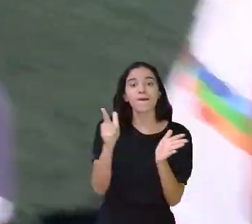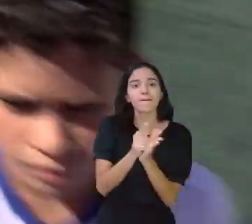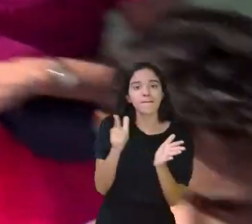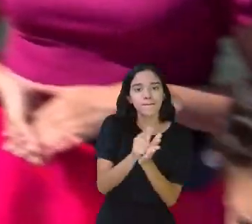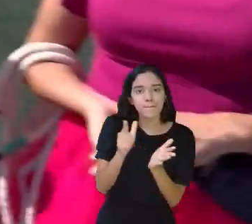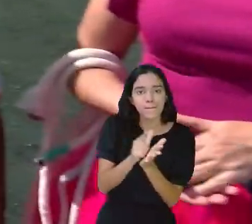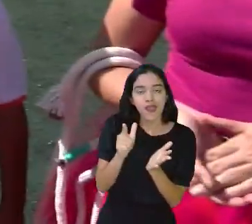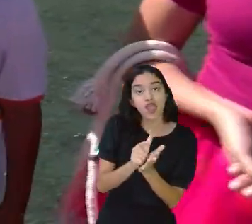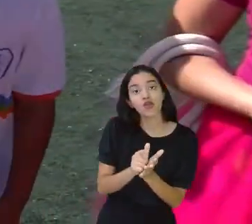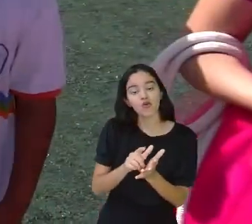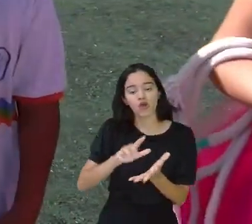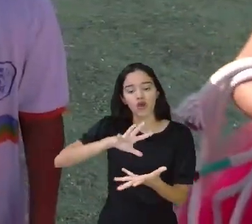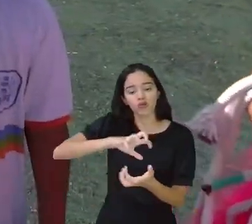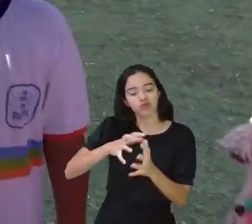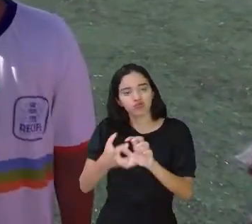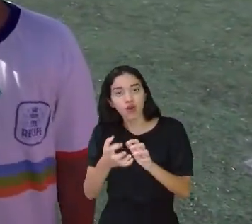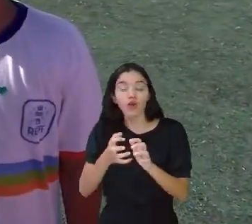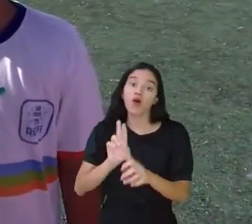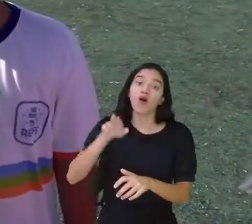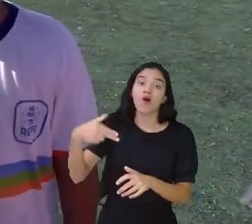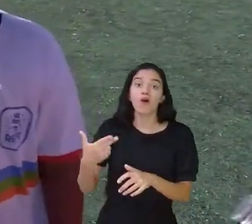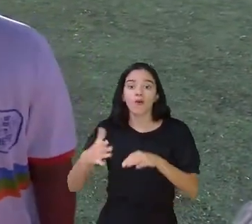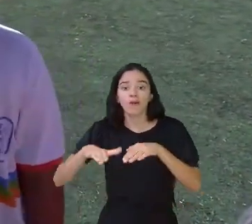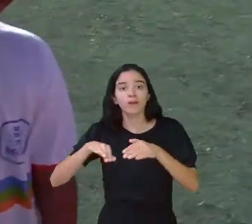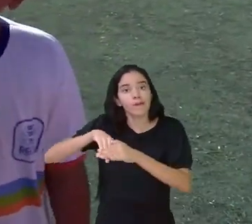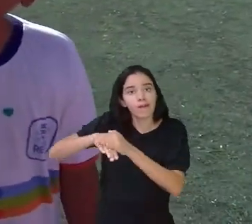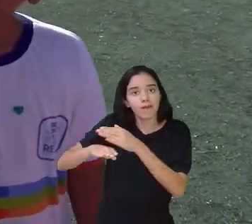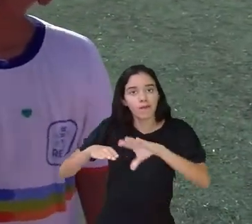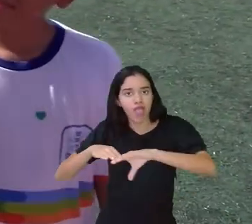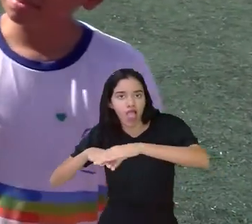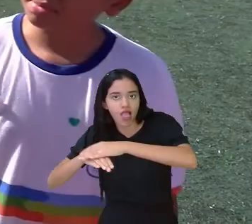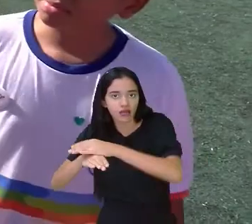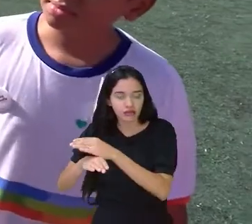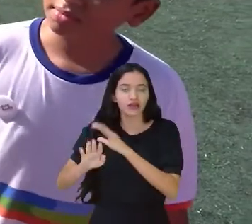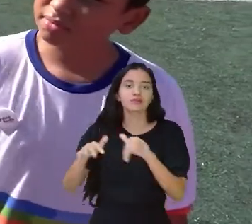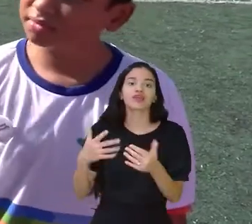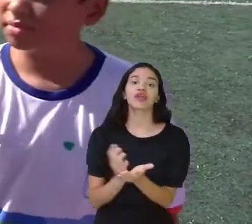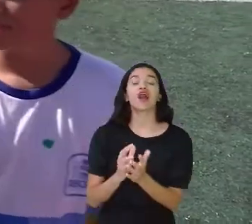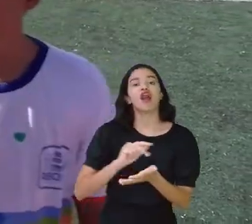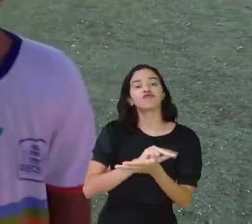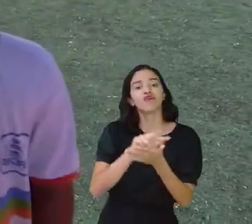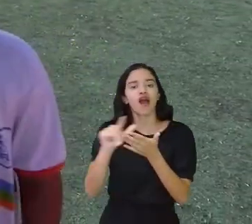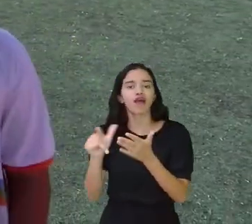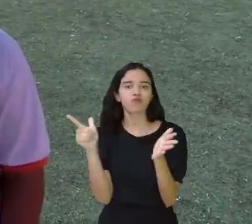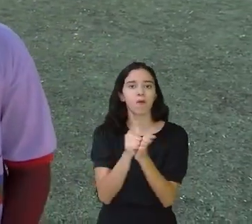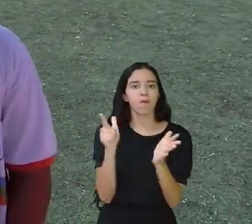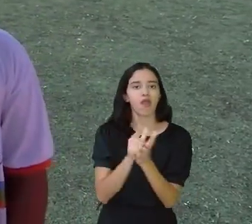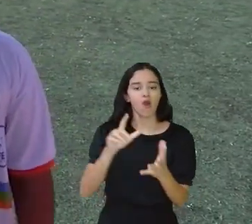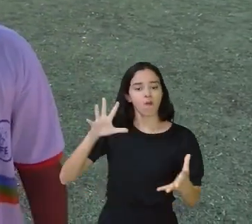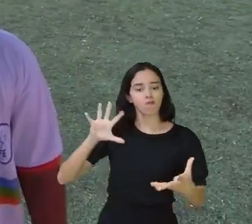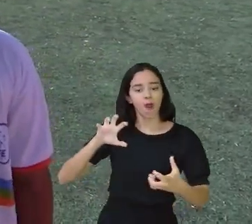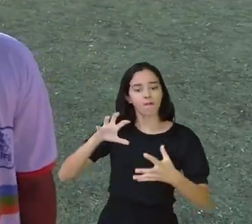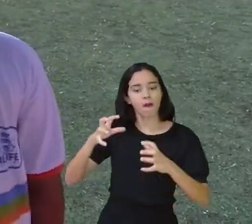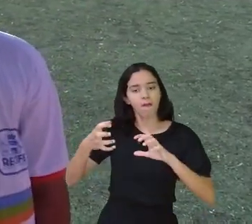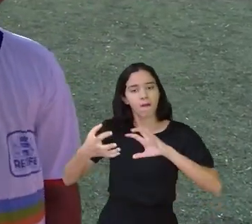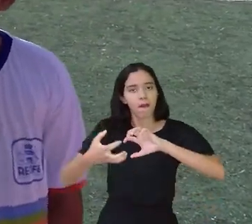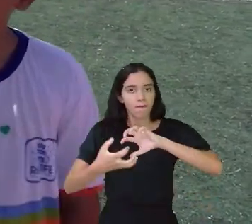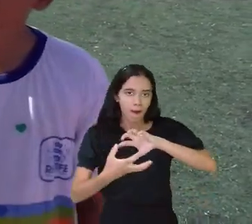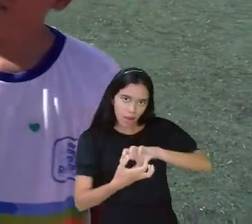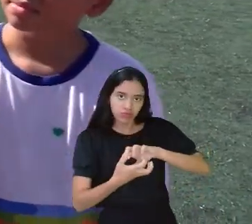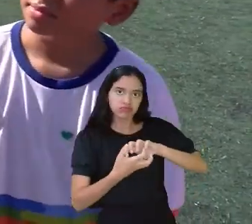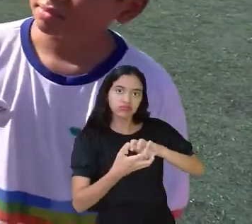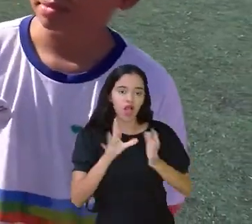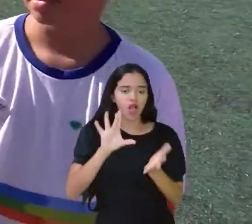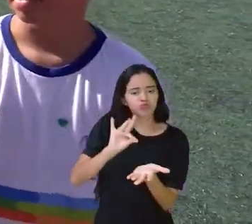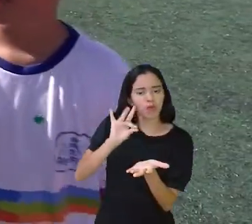meia também para fazer bola, pode usar o papel, amassa vários papéis, enrola com durex, ou